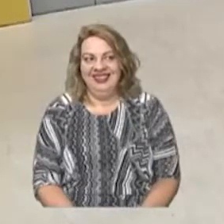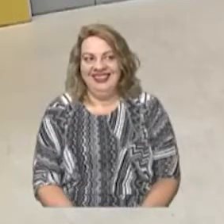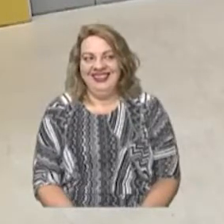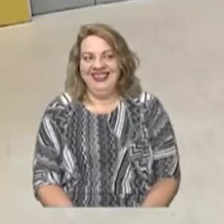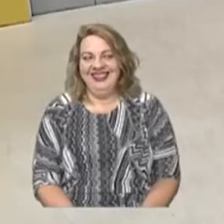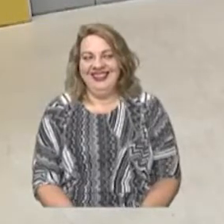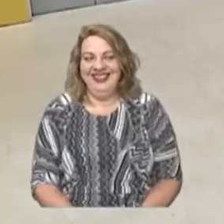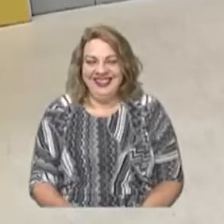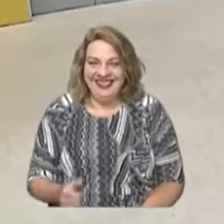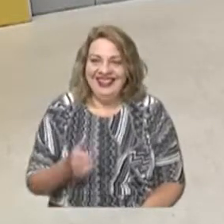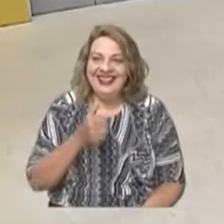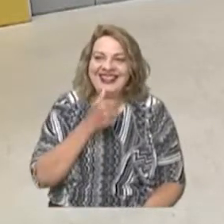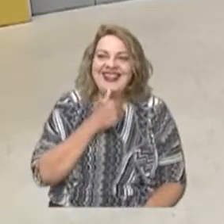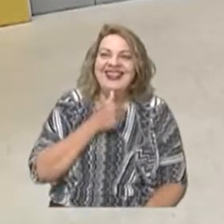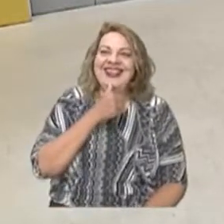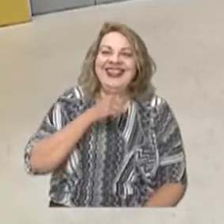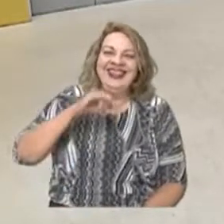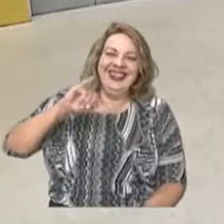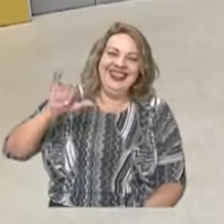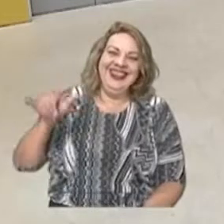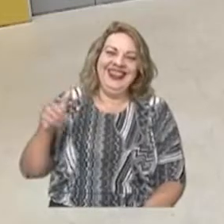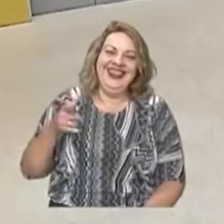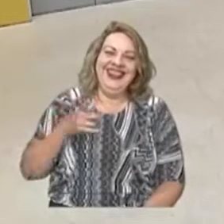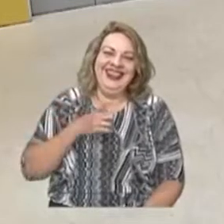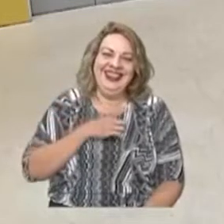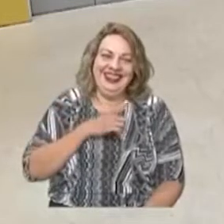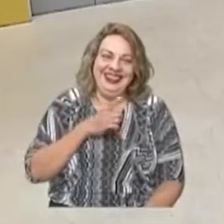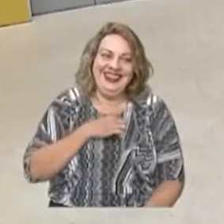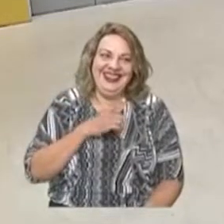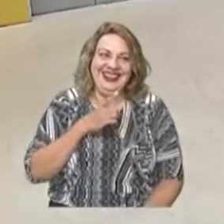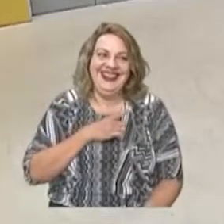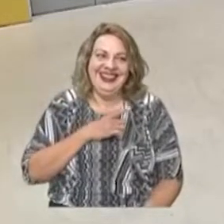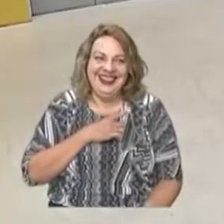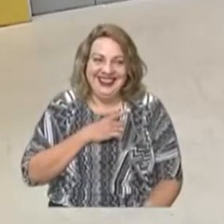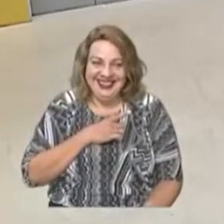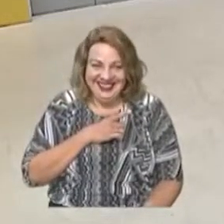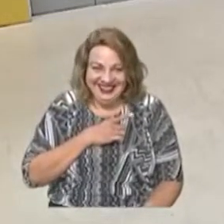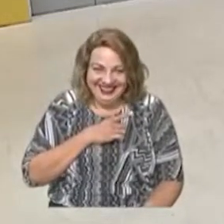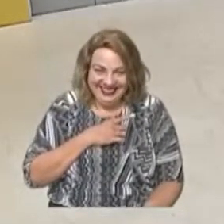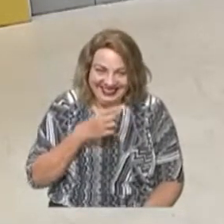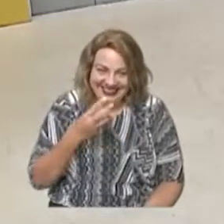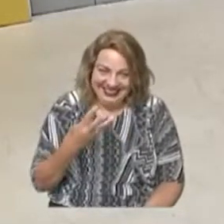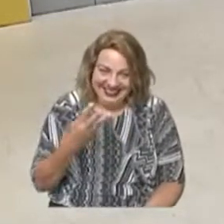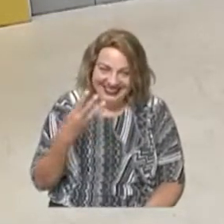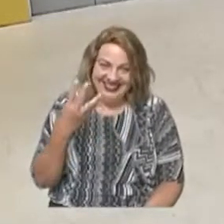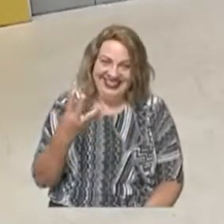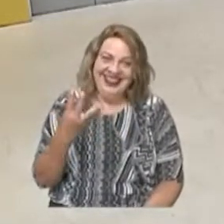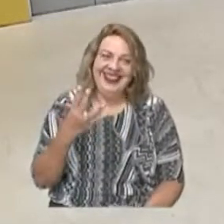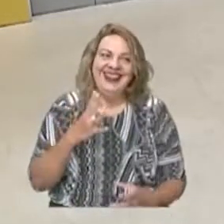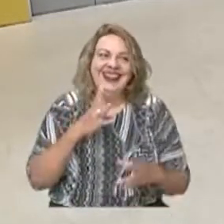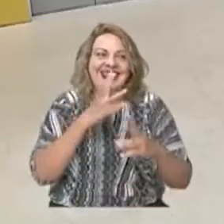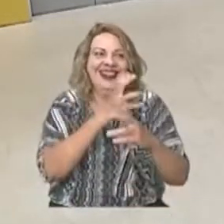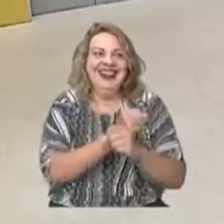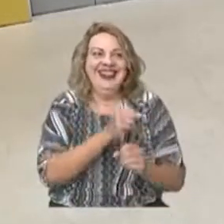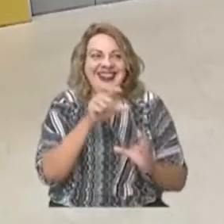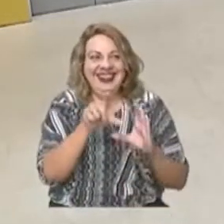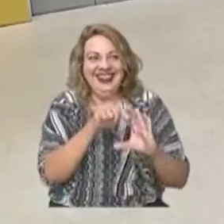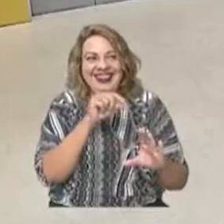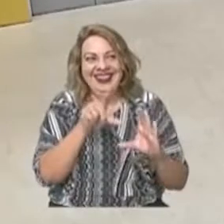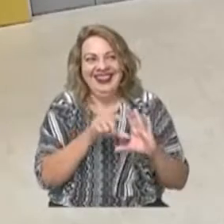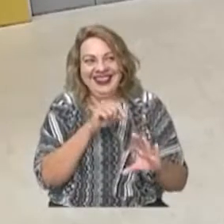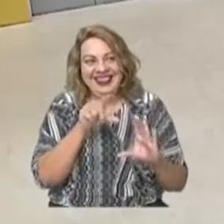expectativa, sai o número 30. 34 bolinhas foram